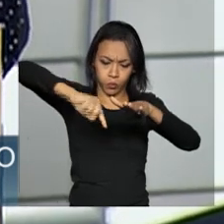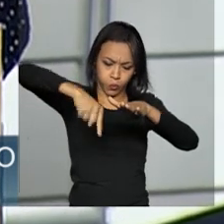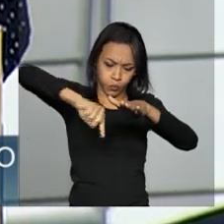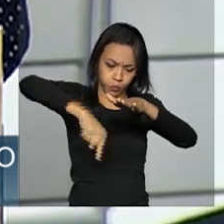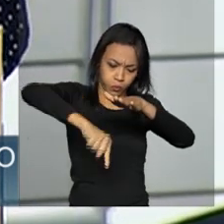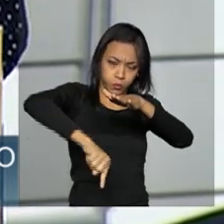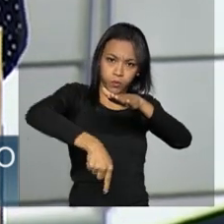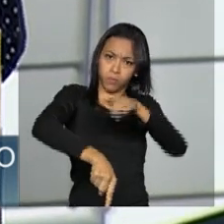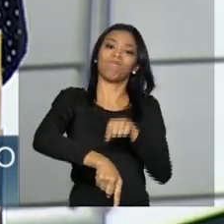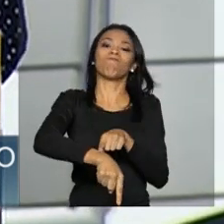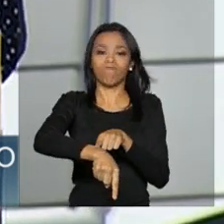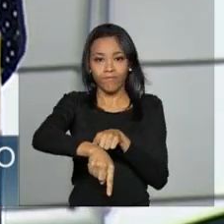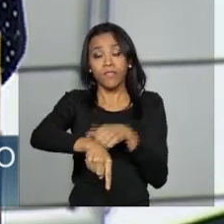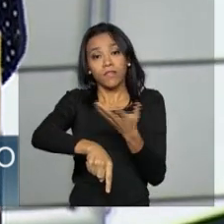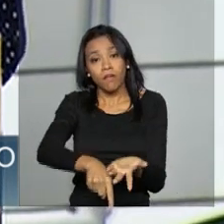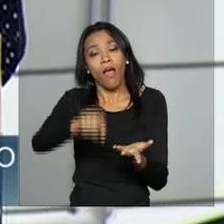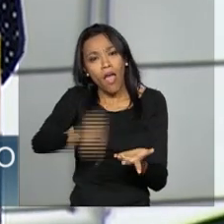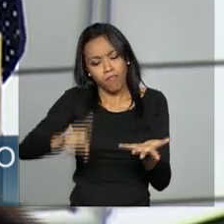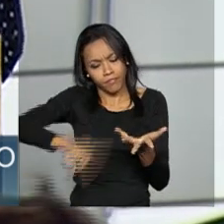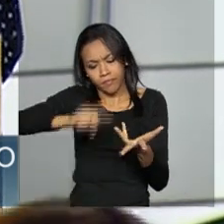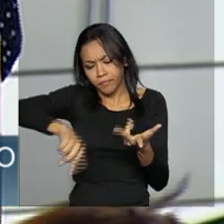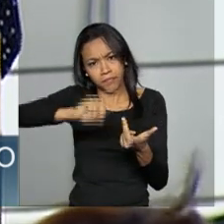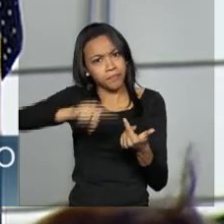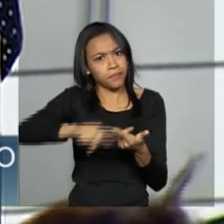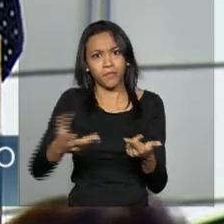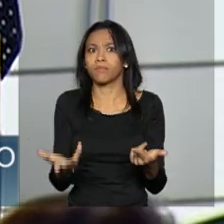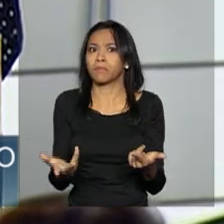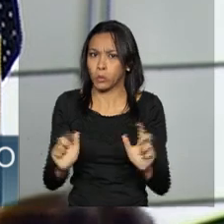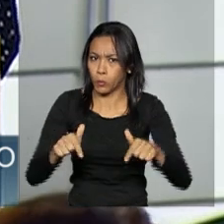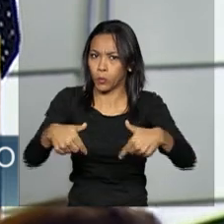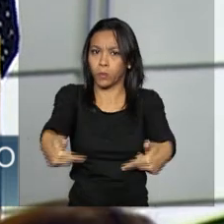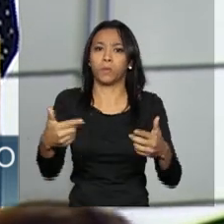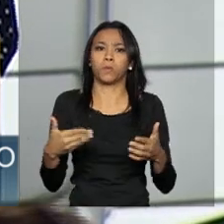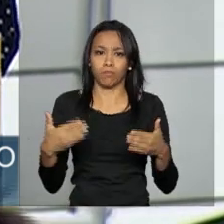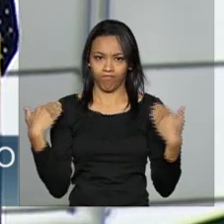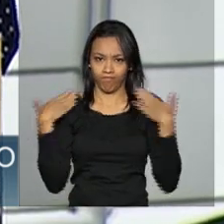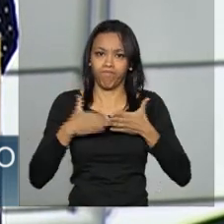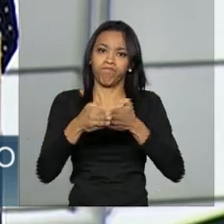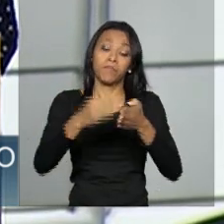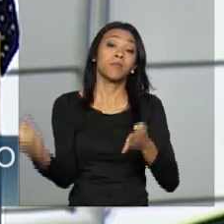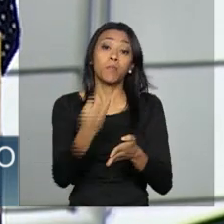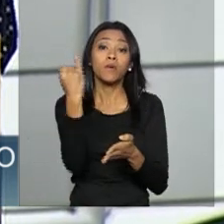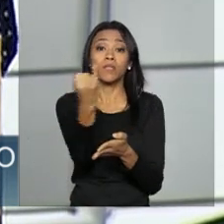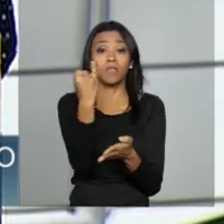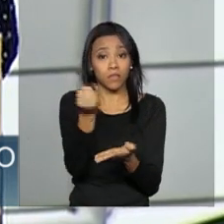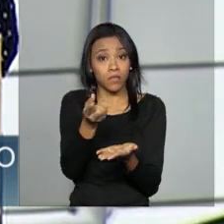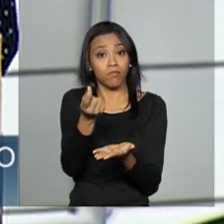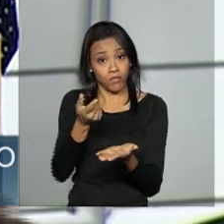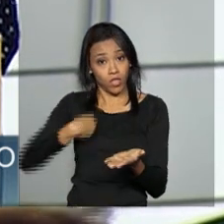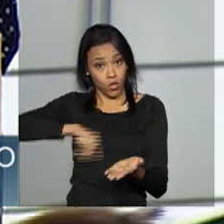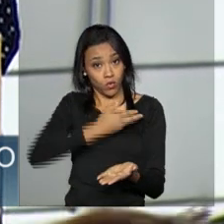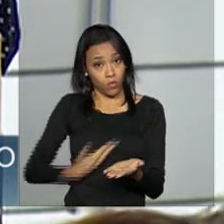Frente a esta longa lista de atividades, fica fácil entender a importância do investimento que